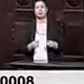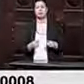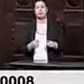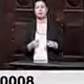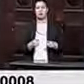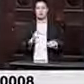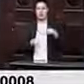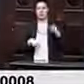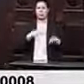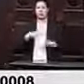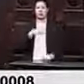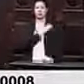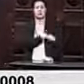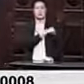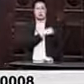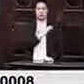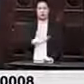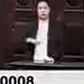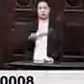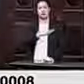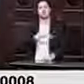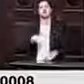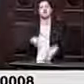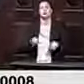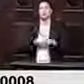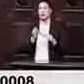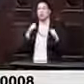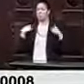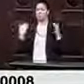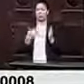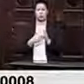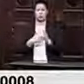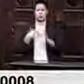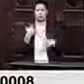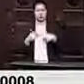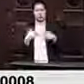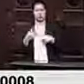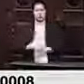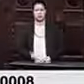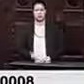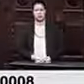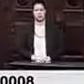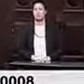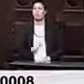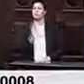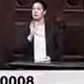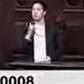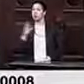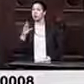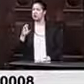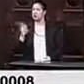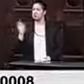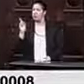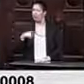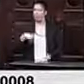contra a população do Rio de Janeiro e contra esses trabalhadores. Mas o crime é muito